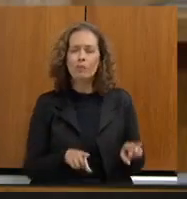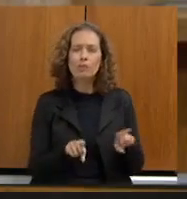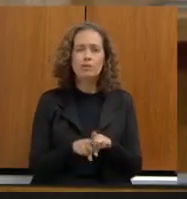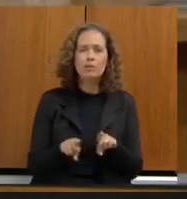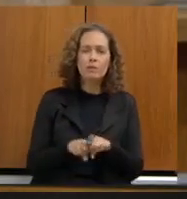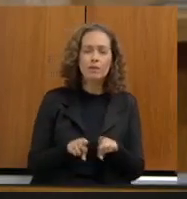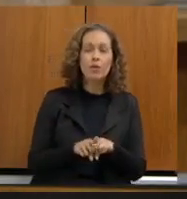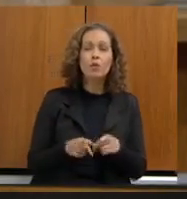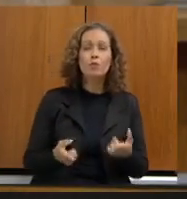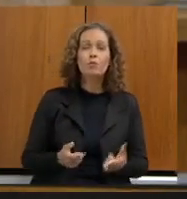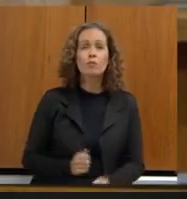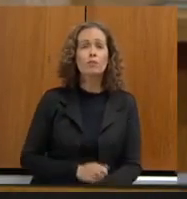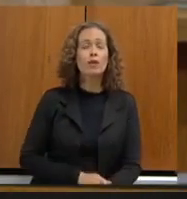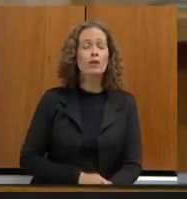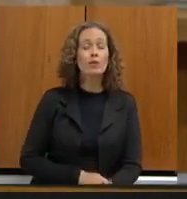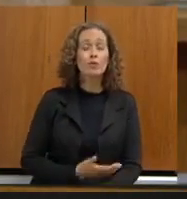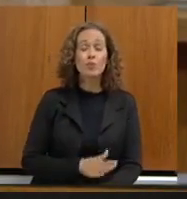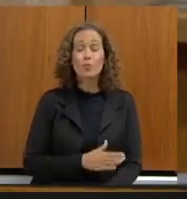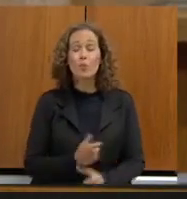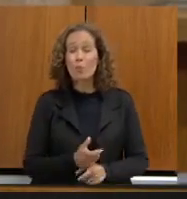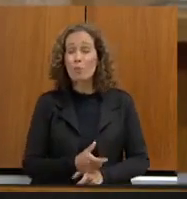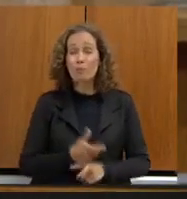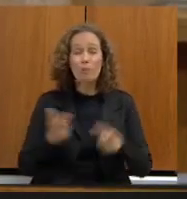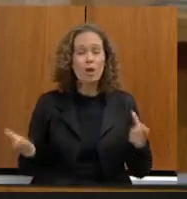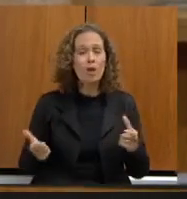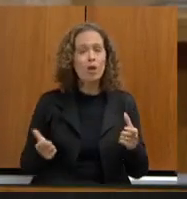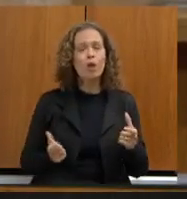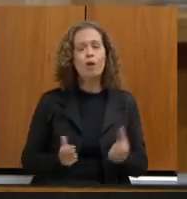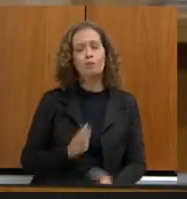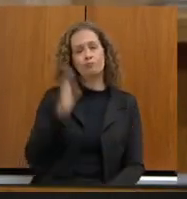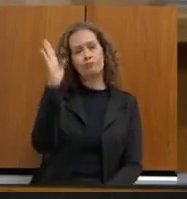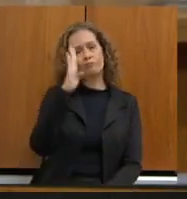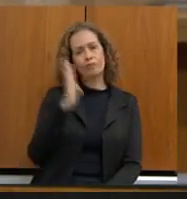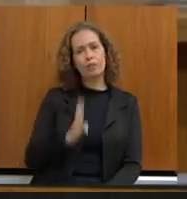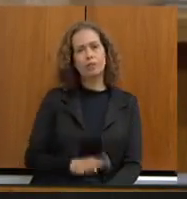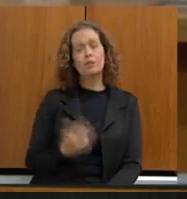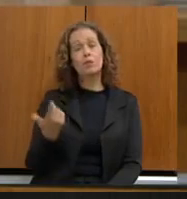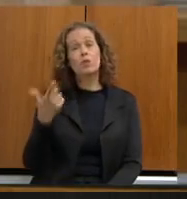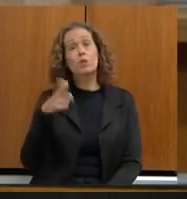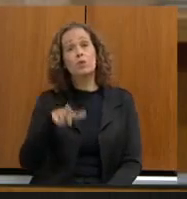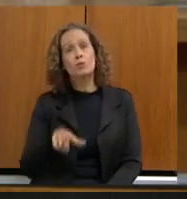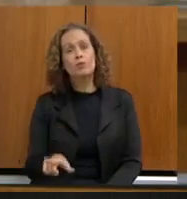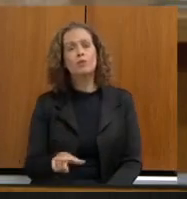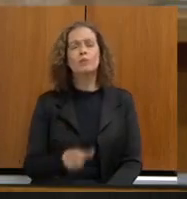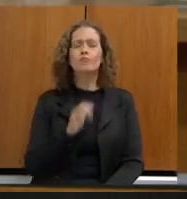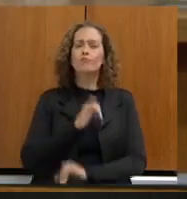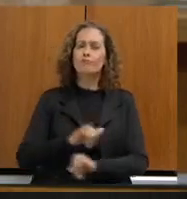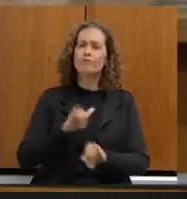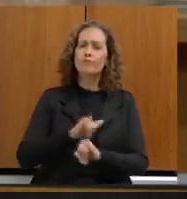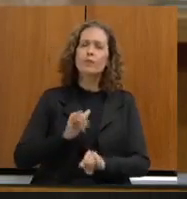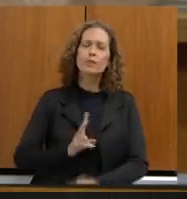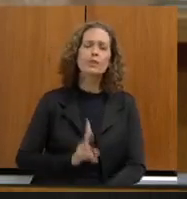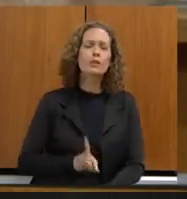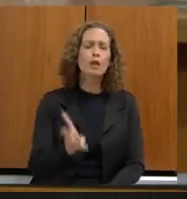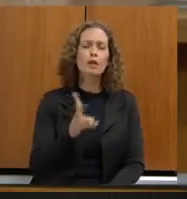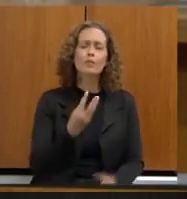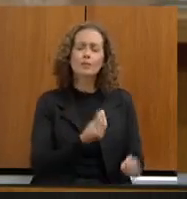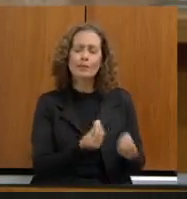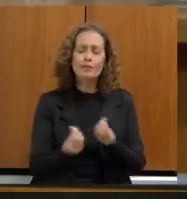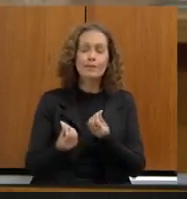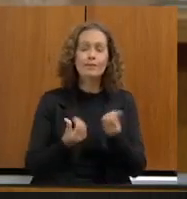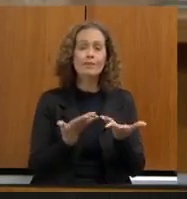de buscas em todo o Brasil bem como diversas outras vezes que se mostrou sensível às nossas causas